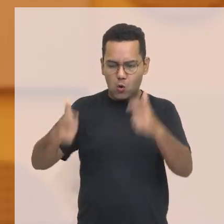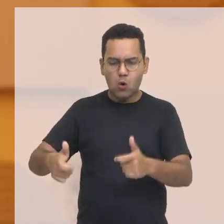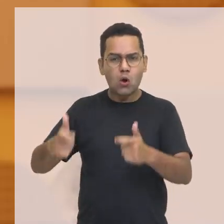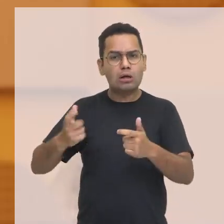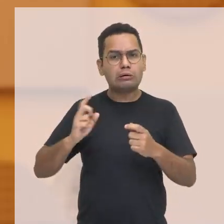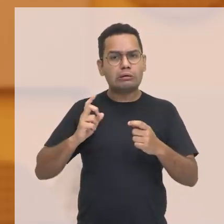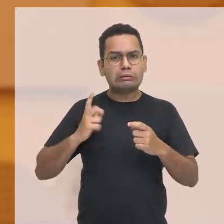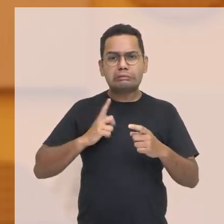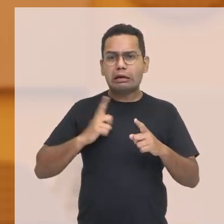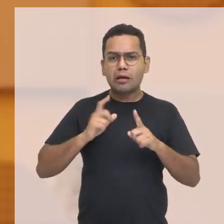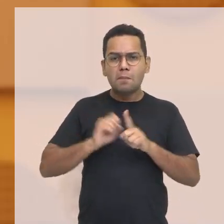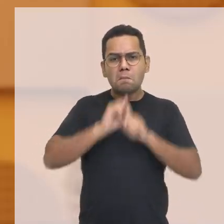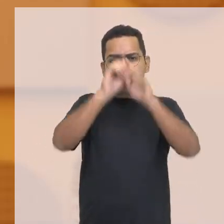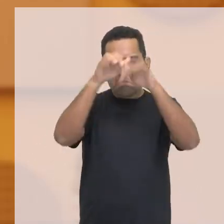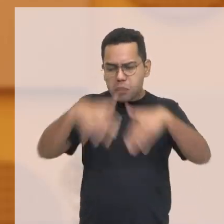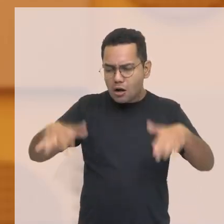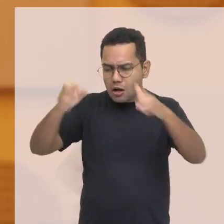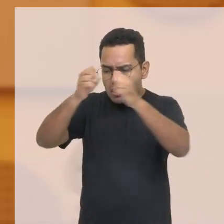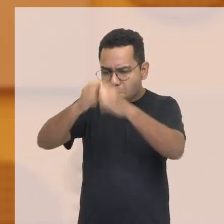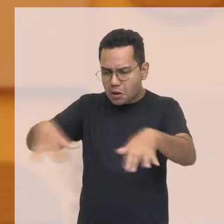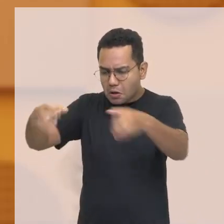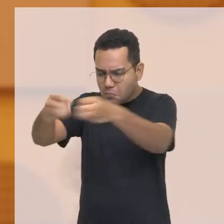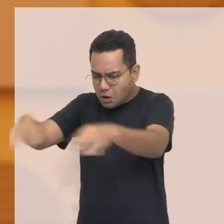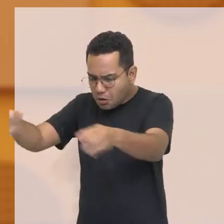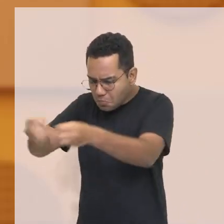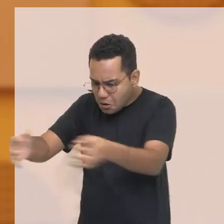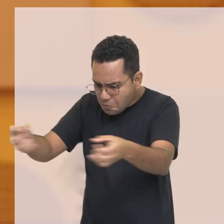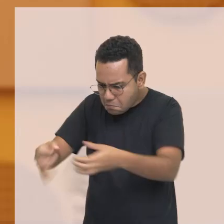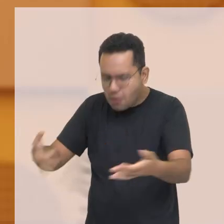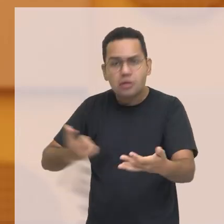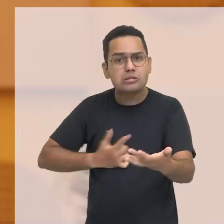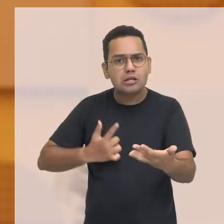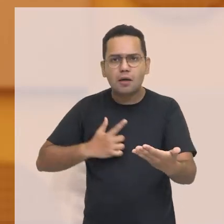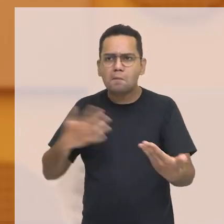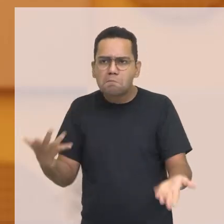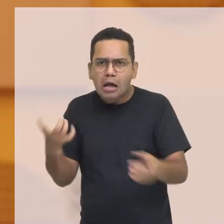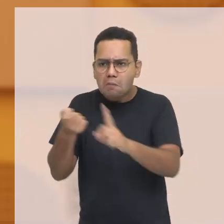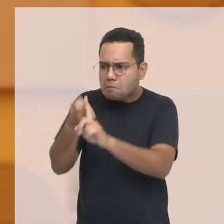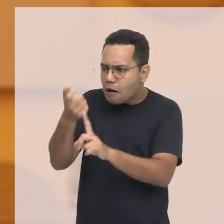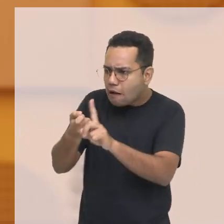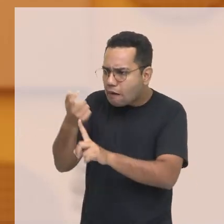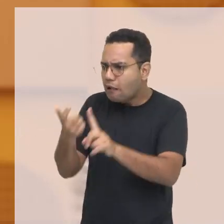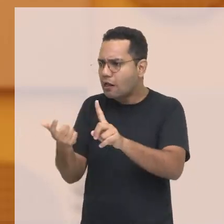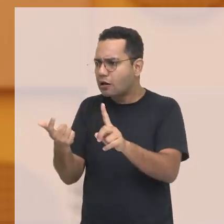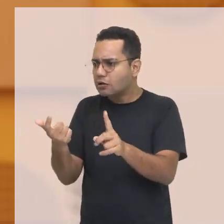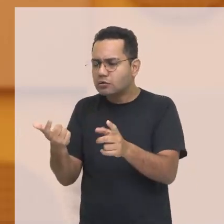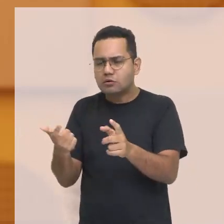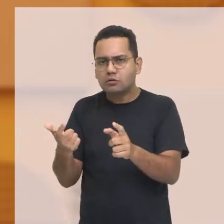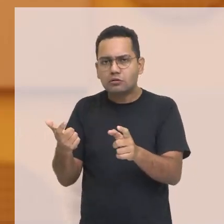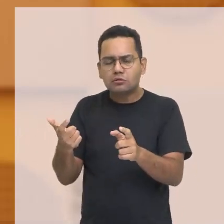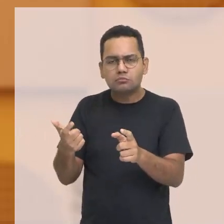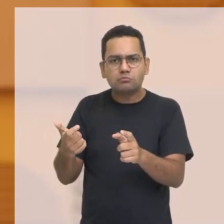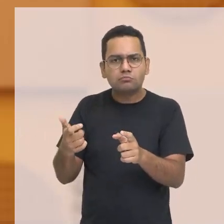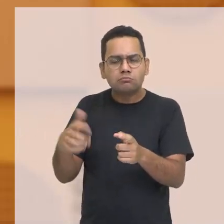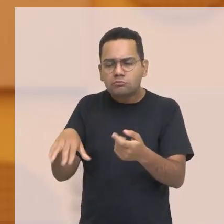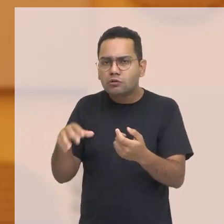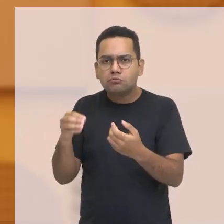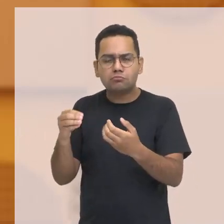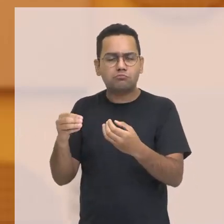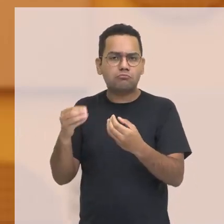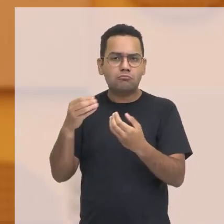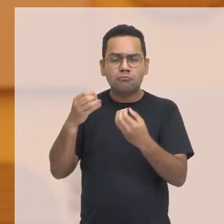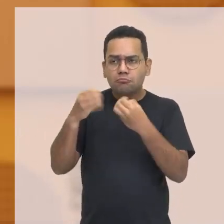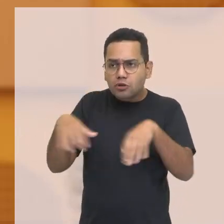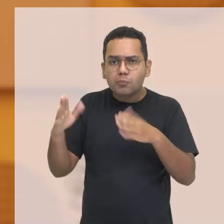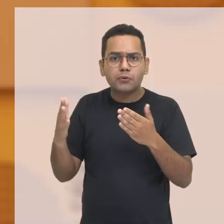bombardeio, as plantações também vão ser afetadas. Imaginem, né, um local em que está tendo fogo direto, está tendo queimadas, está